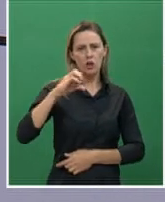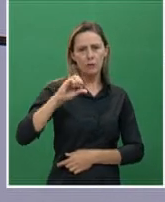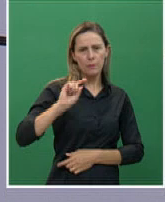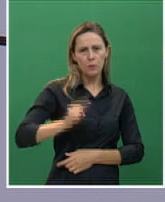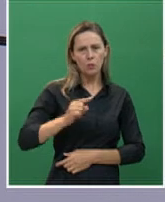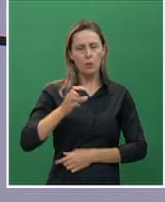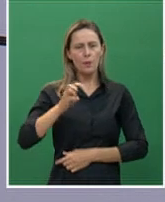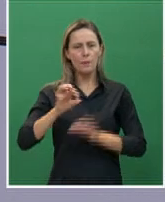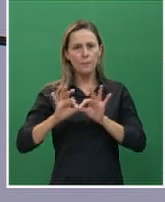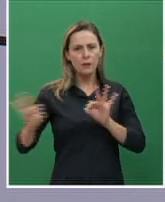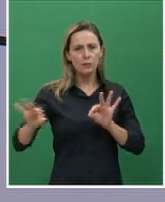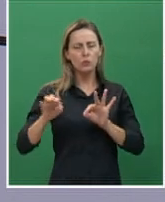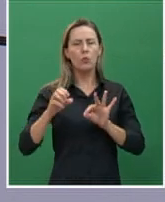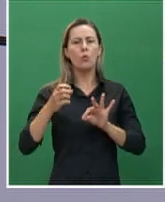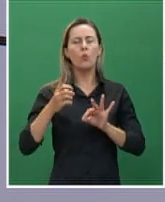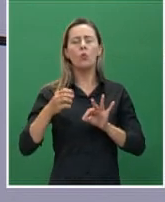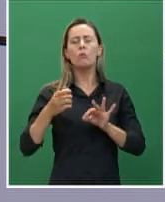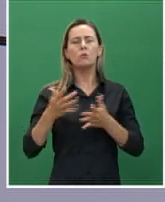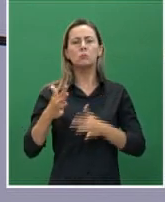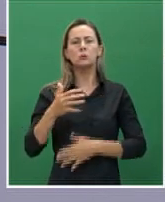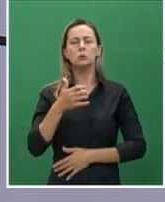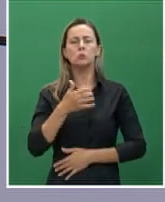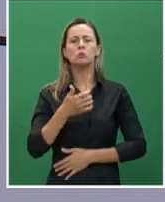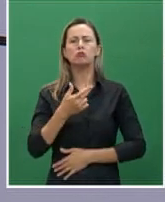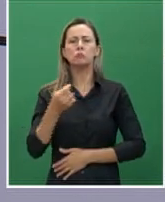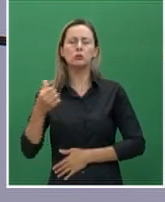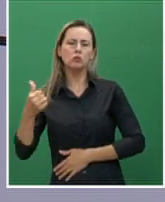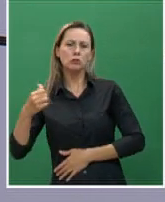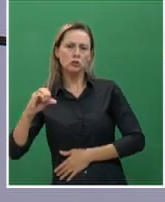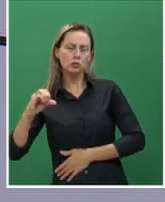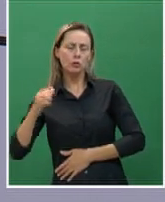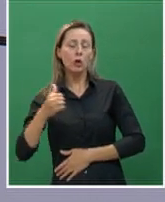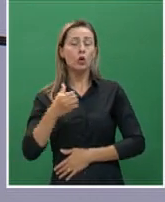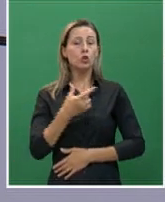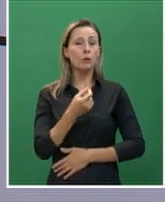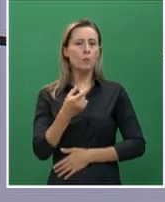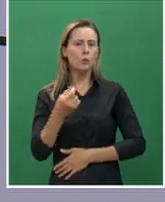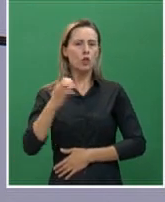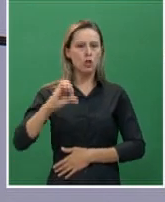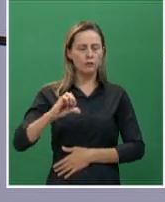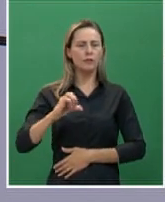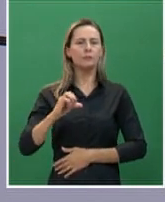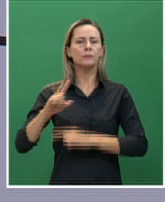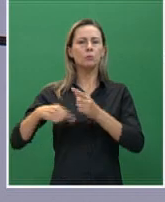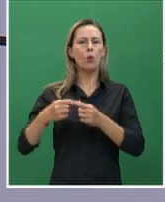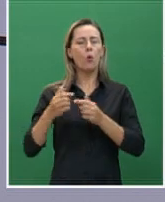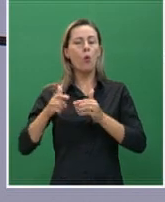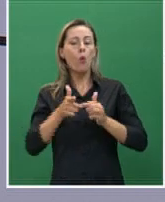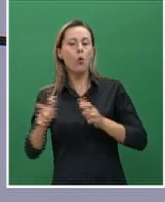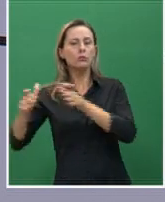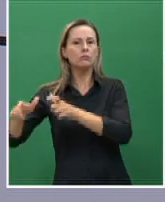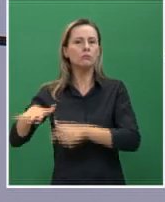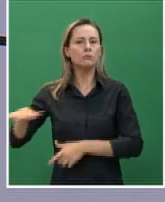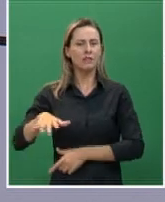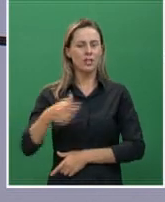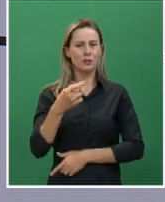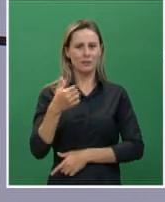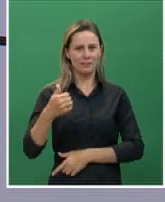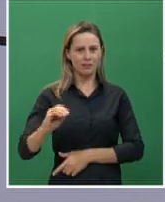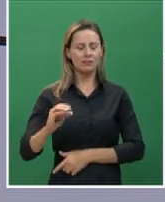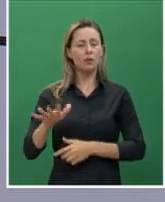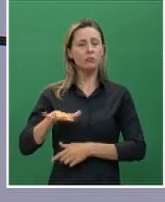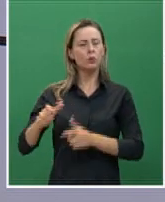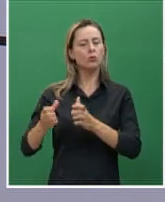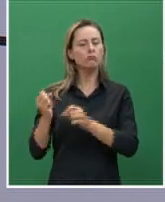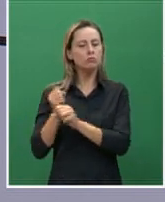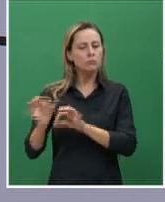metros quadrados em 2009 e a segunda área de 89 mil metros quadrados em 2010 dando aí a condição de que o parque fosse implementado desse local